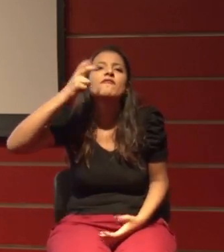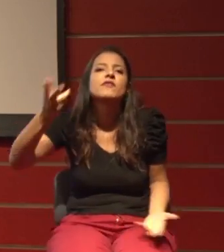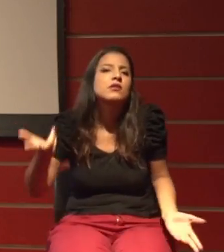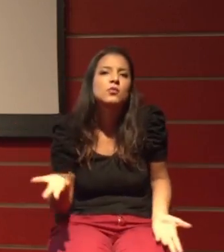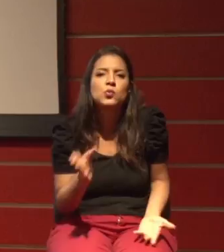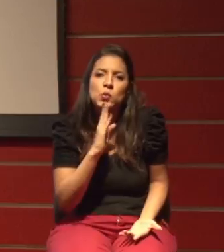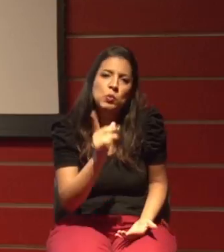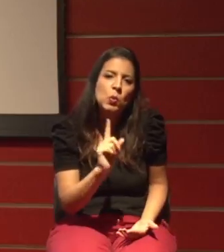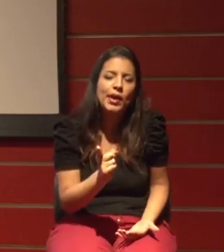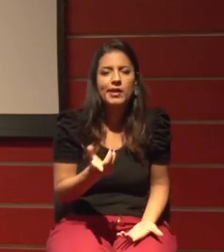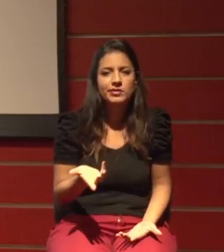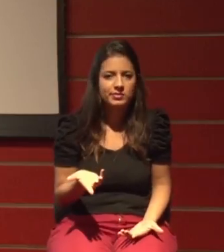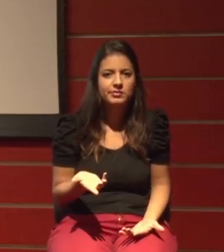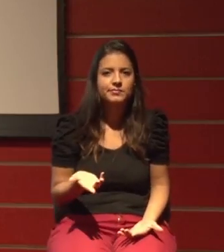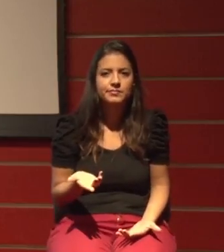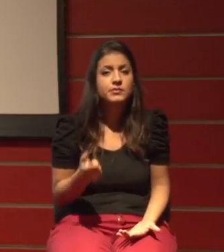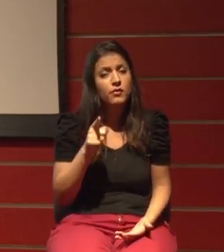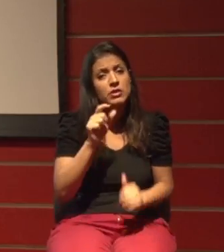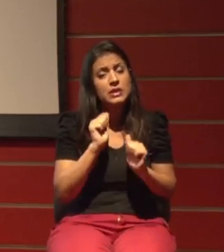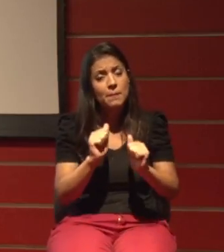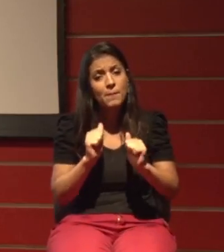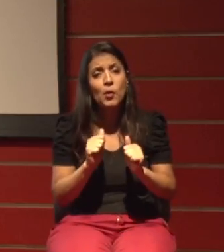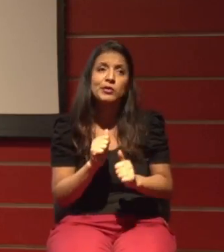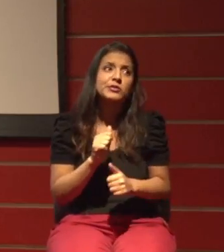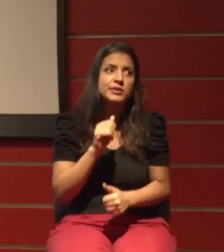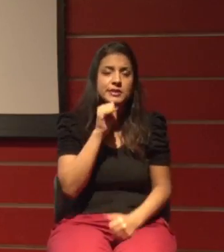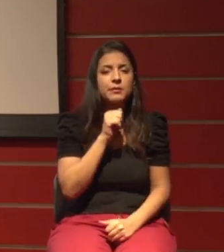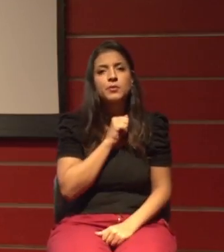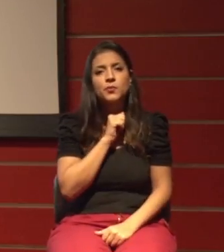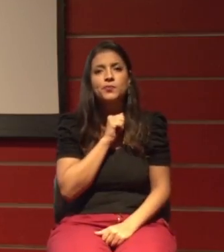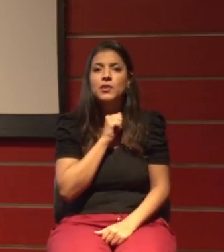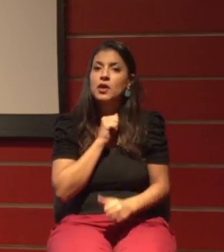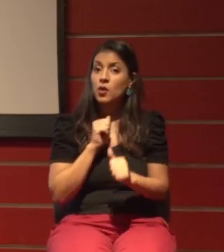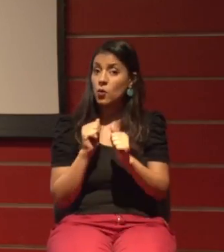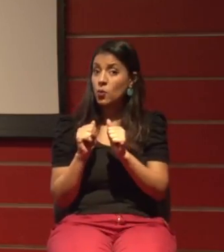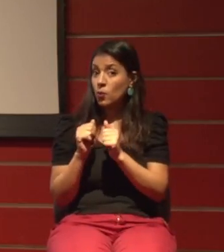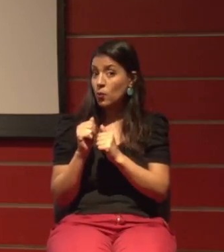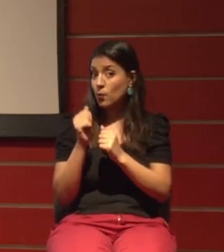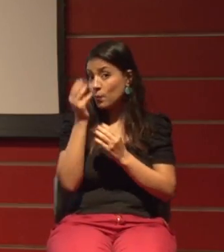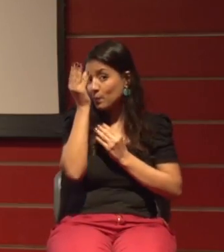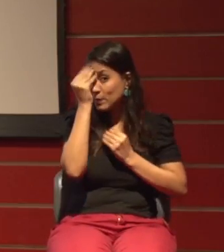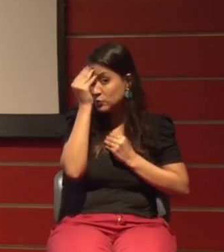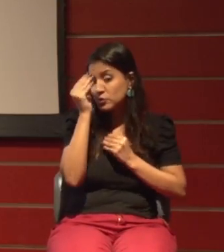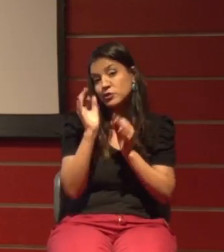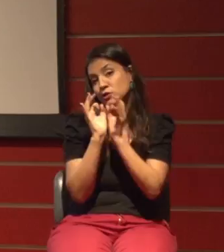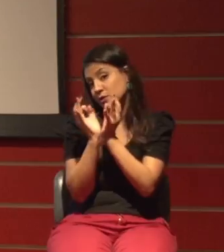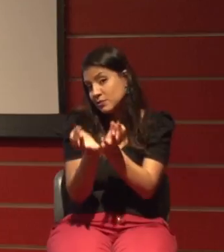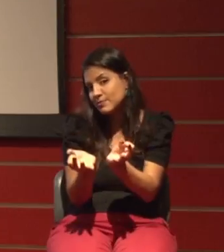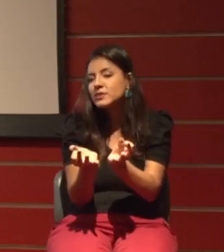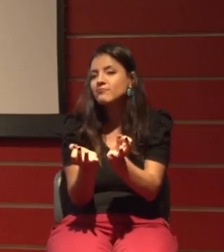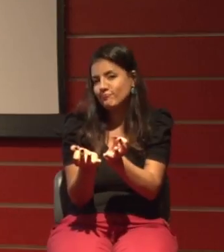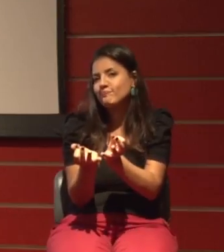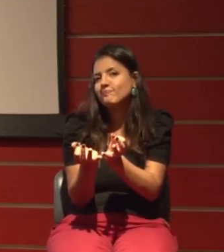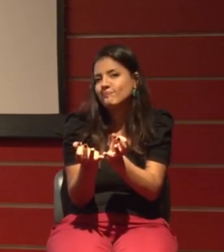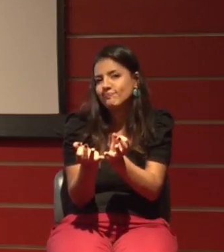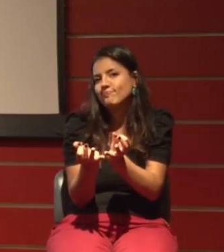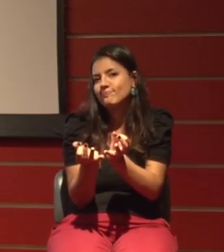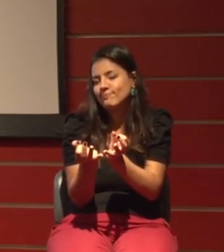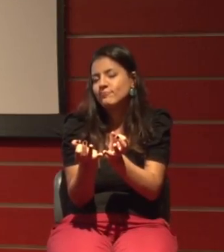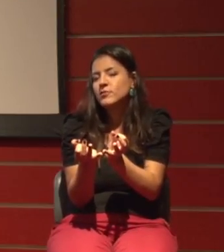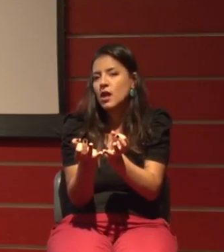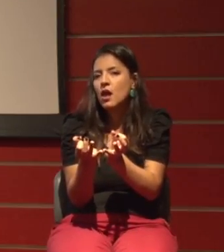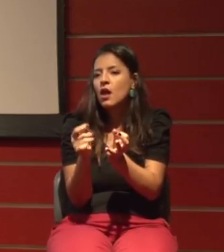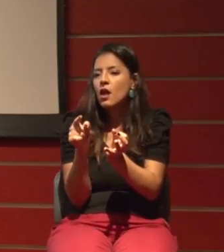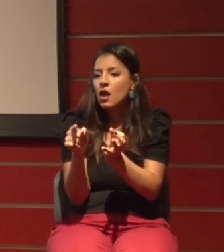ali do dia a dia você pode você pode pegar um personagem simples um personagem do dia a dia e introduzi-lo numa situação